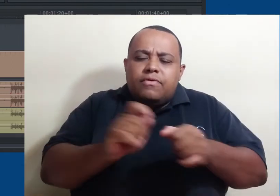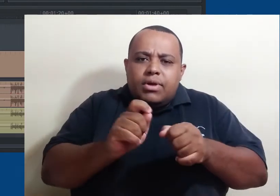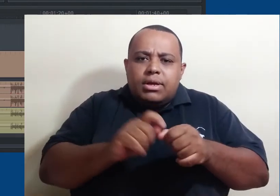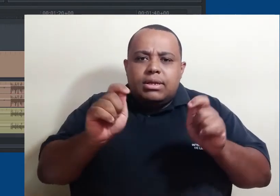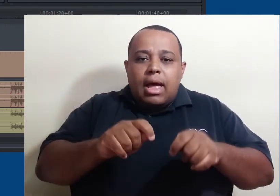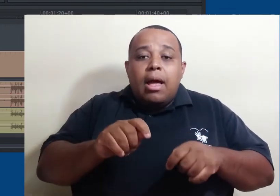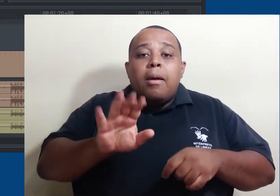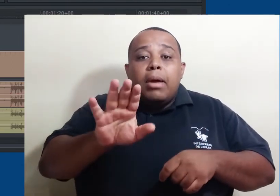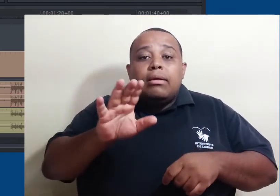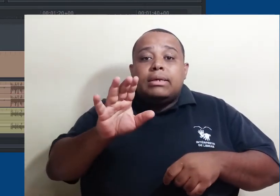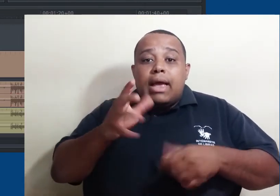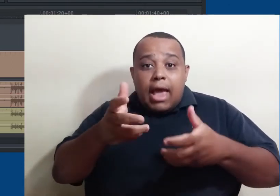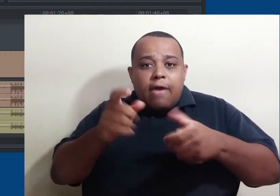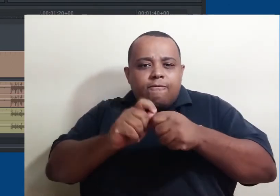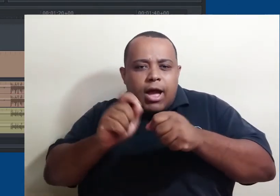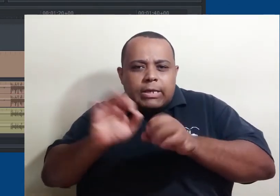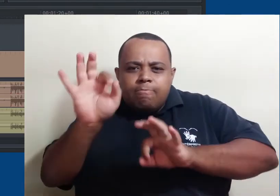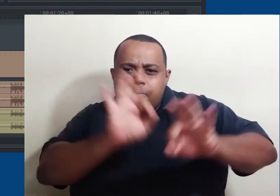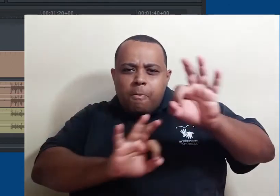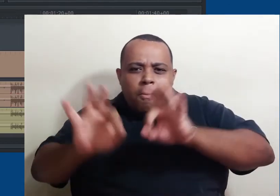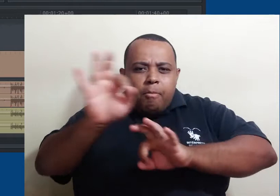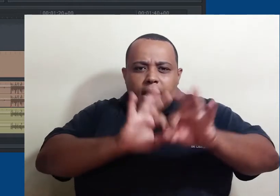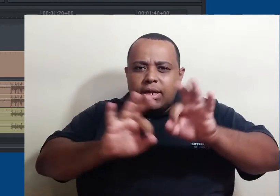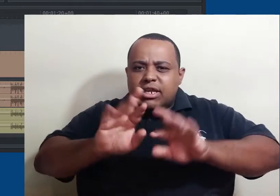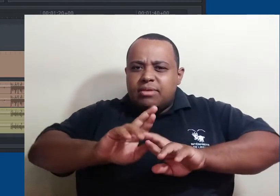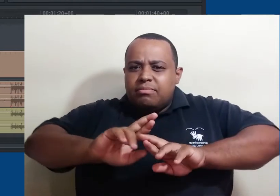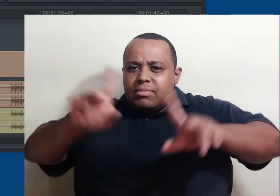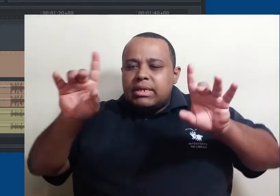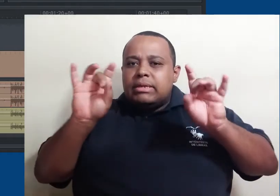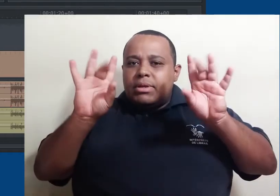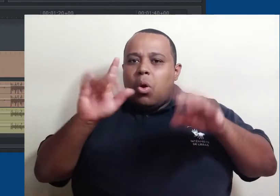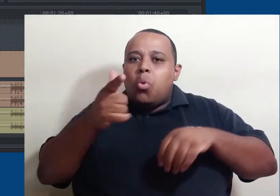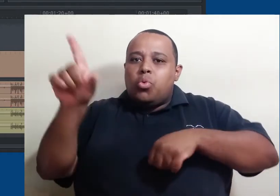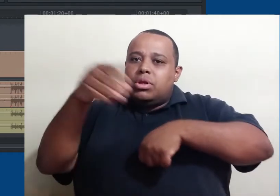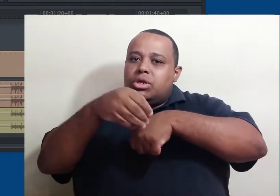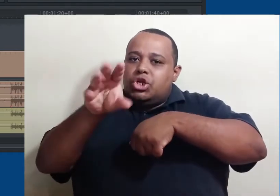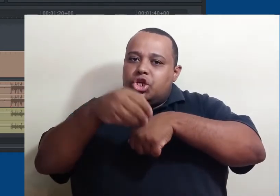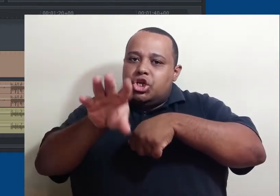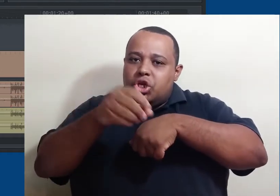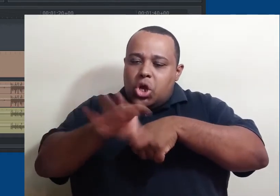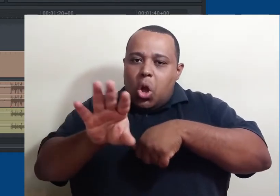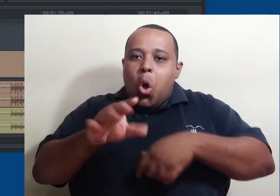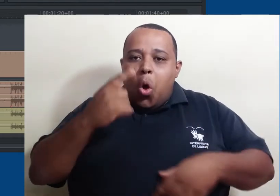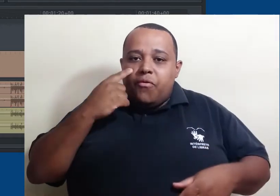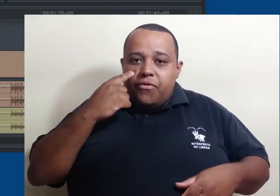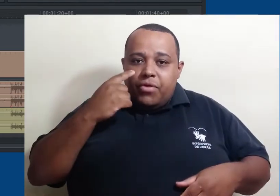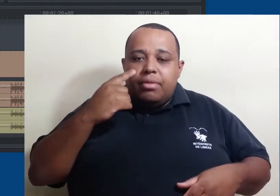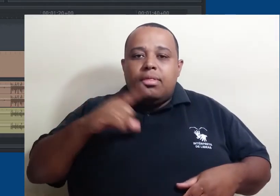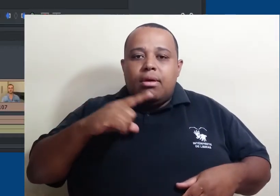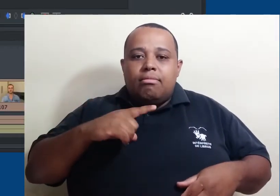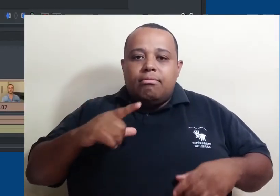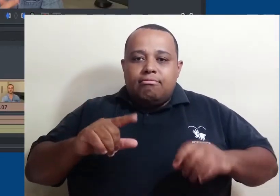elaboradinho, eu vou dar uma outra dica para vocês. Mas vamos ver aqui se a gente consegue colocar um título numa base preta mesmo, ou em cima já do nosso vídeo. Então eu já vim